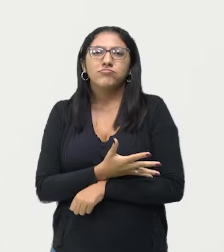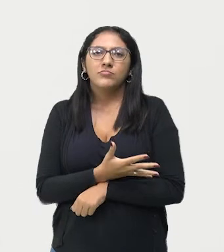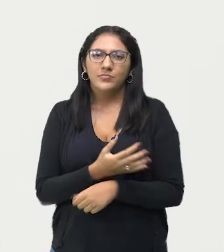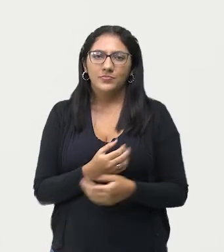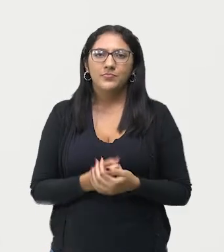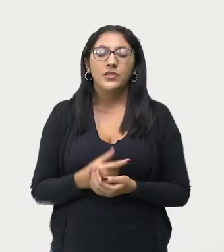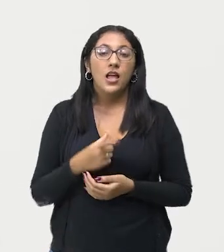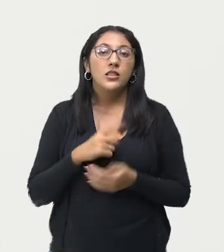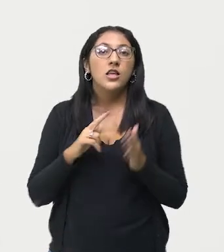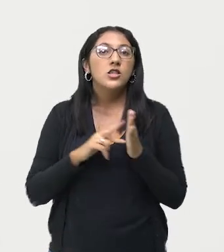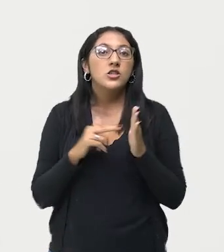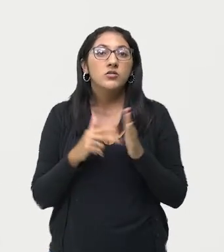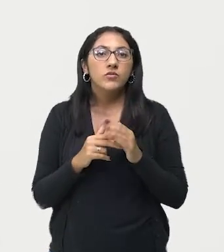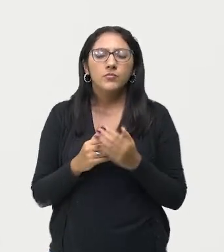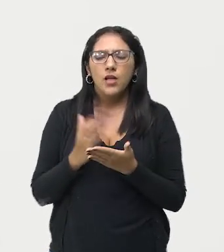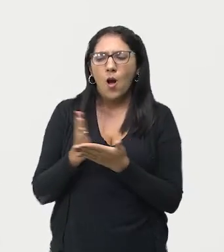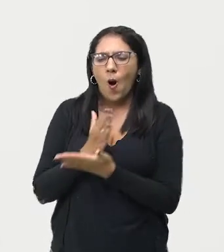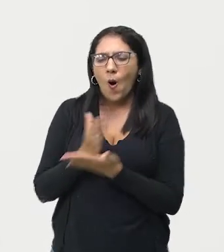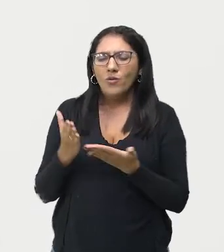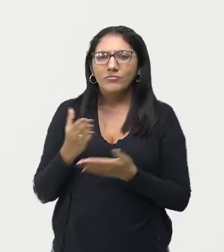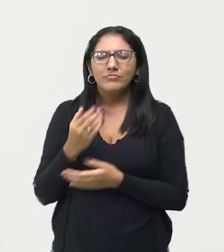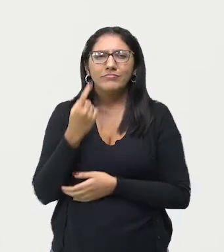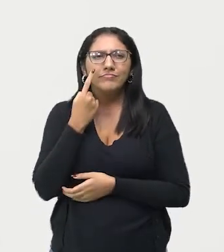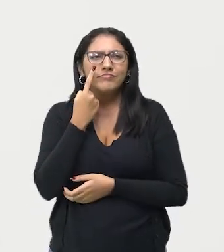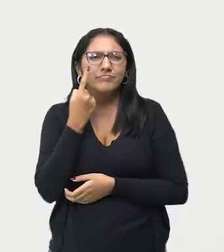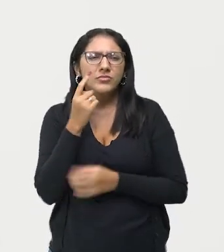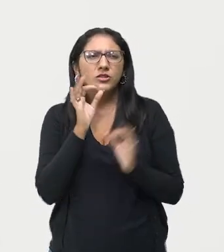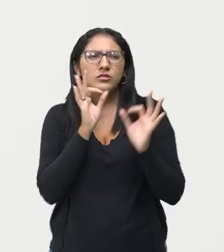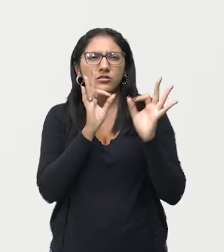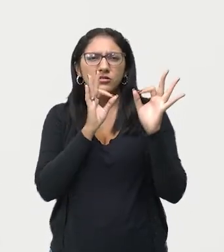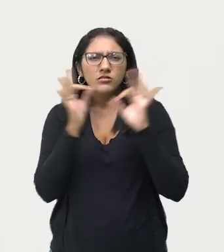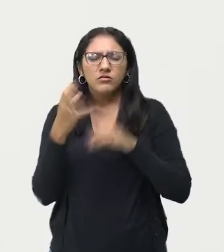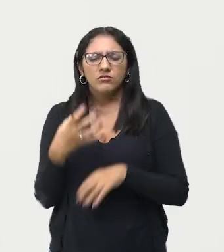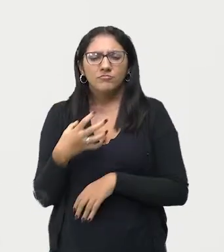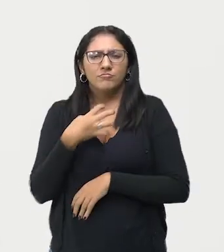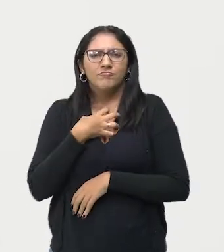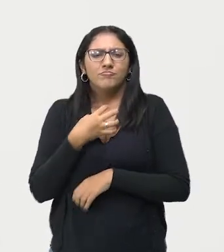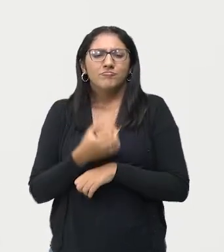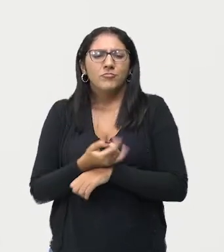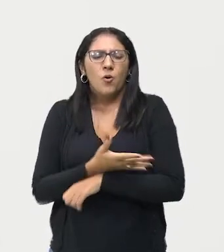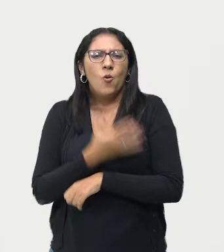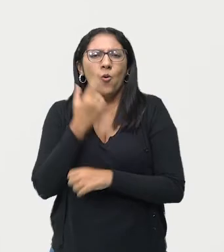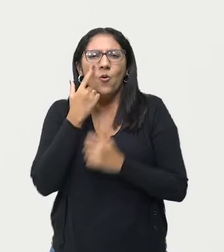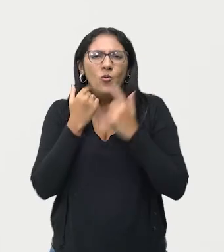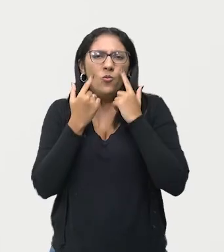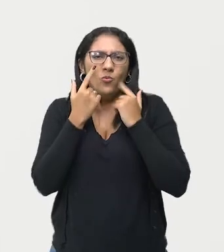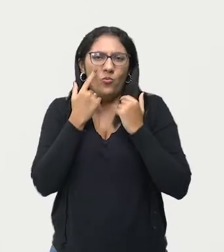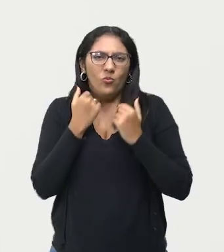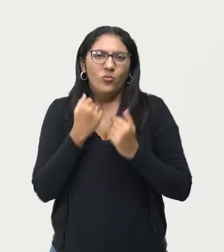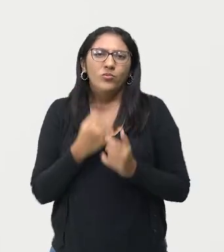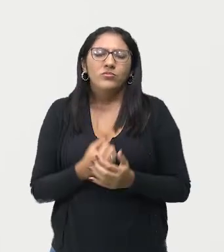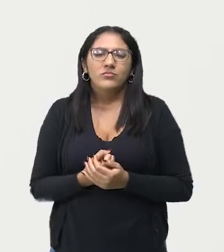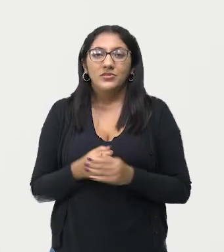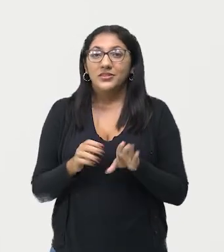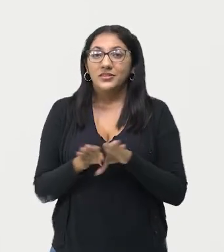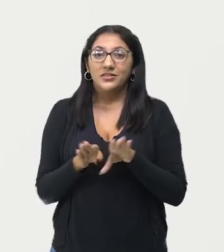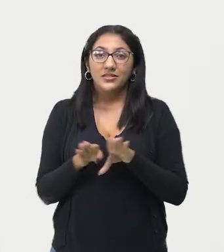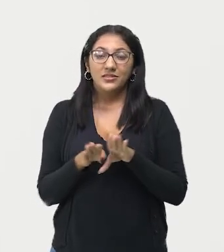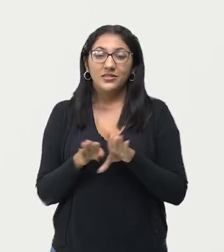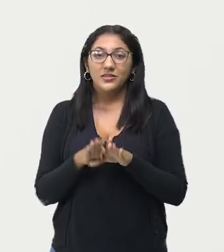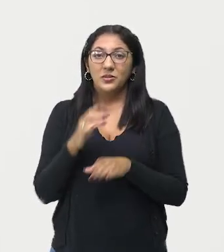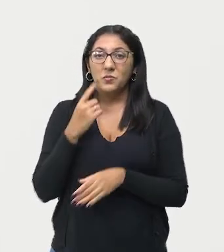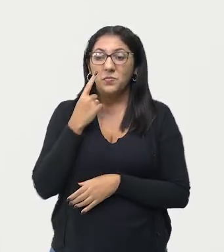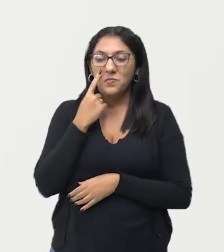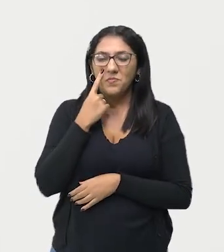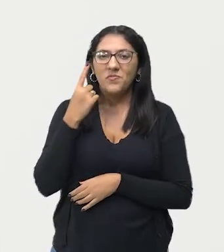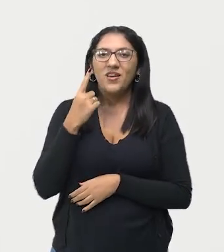alguns, pode causar lágrimas de emoção. E, talvez, para um número tão expressivo quanto, ou